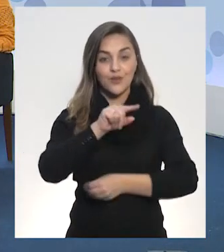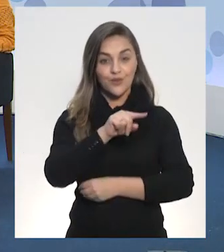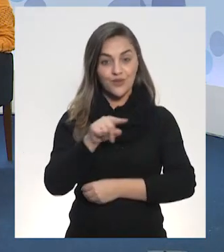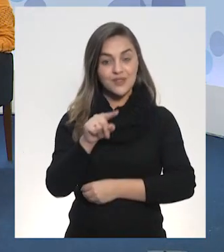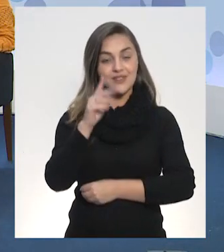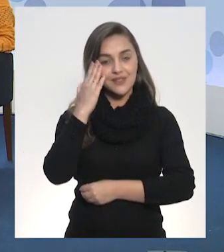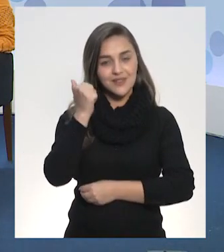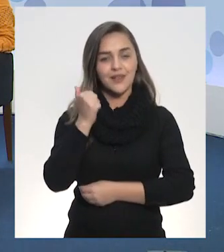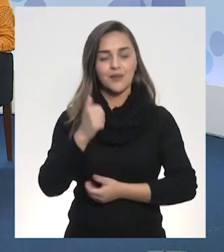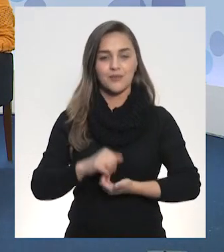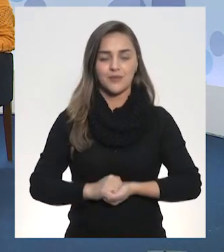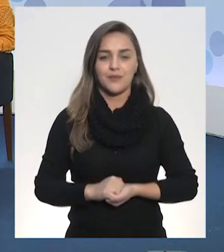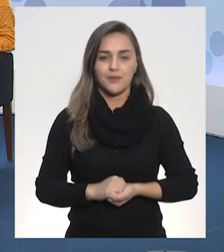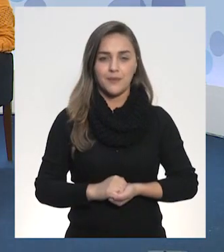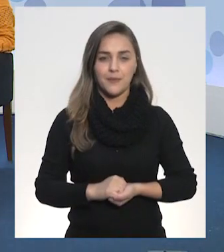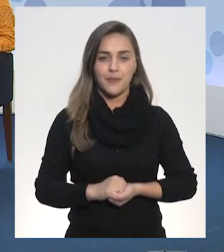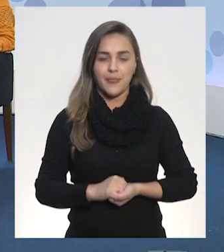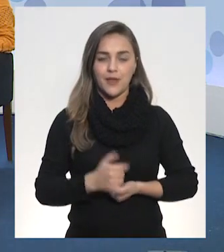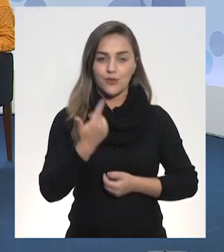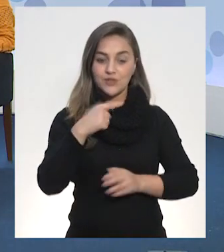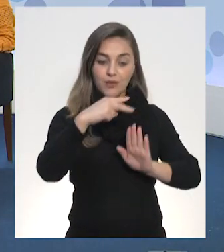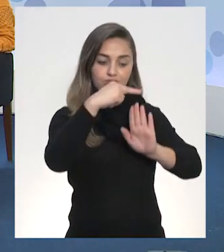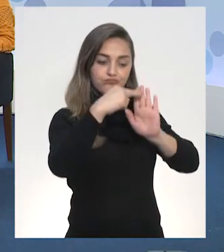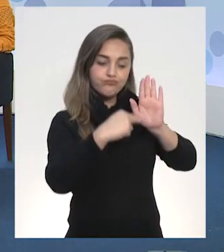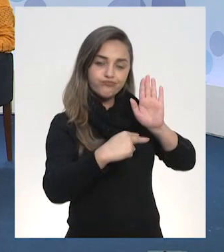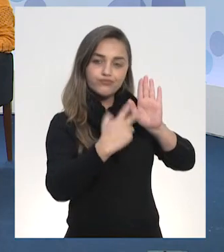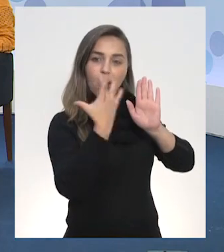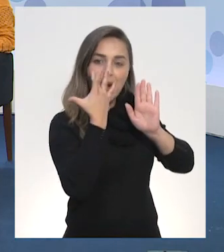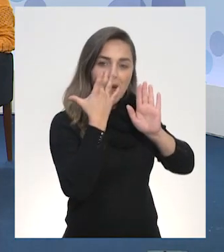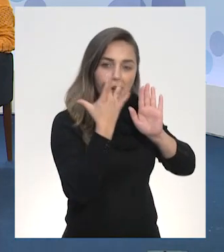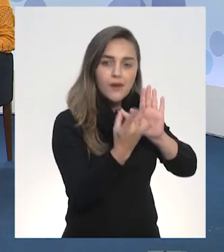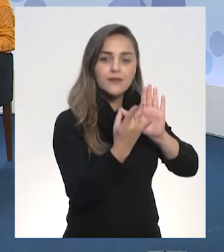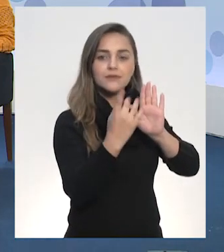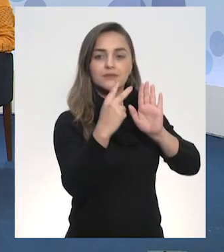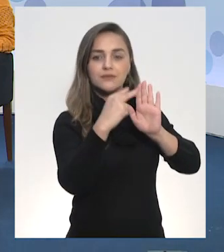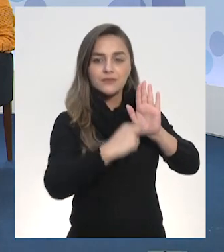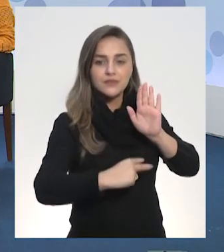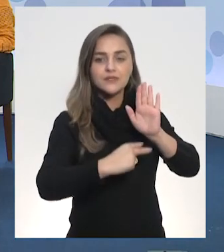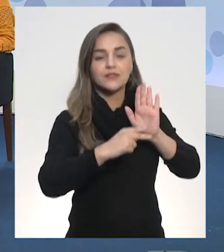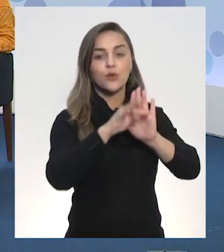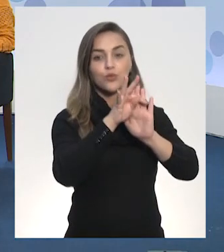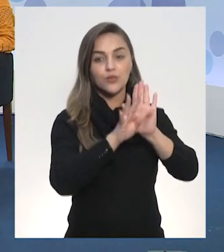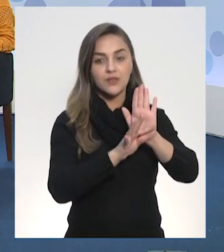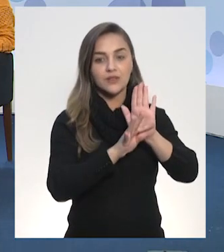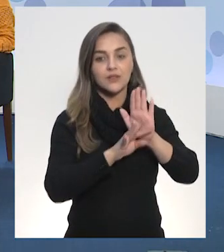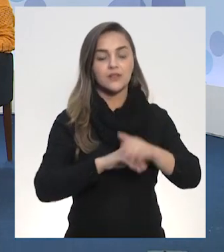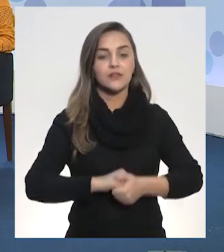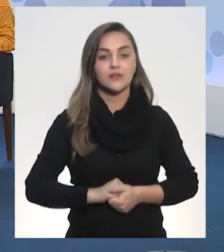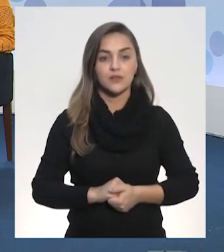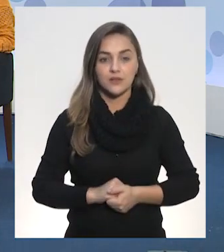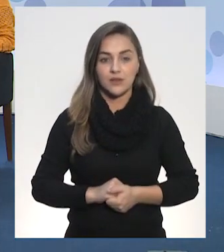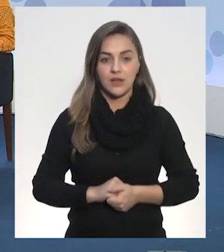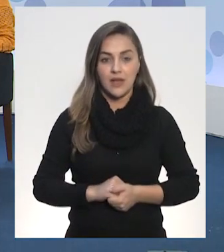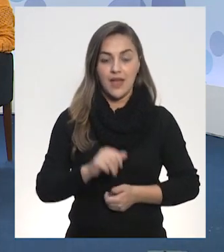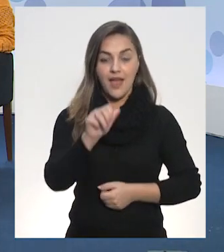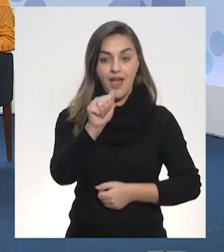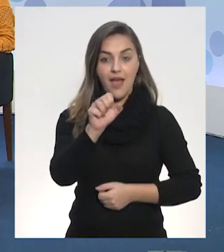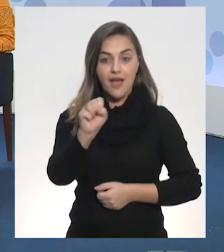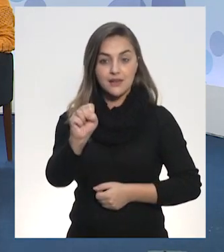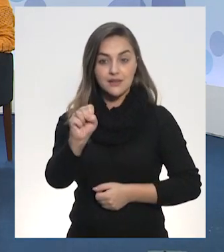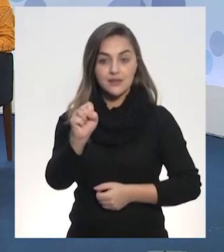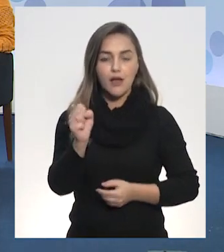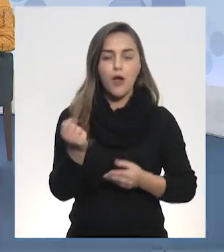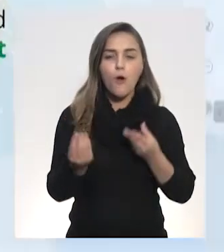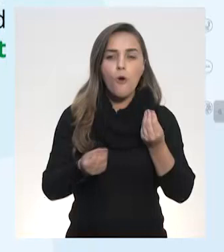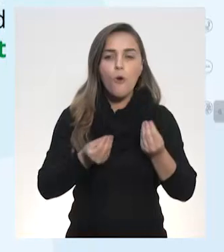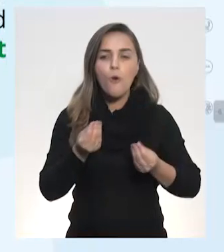Então você faz com que o seu leitor se envolva aqui no texto. Para citar exemplo, a gente usa aqui esse such as aqui, que é tais como, né?